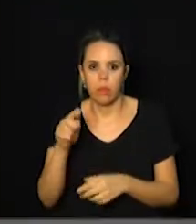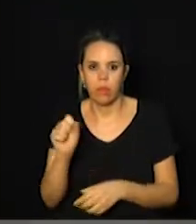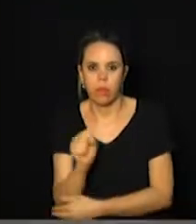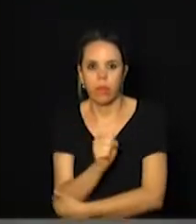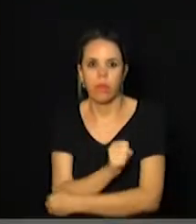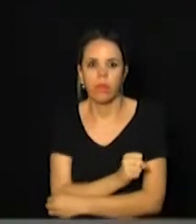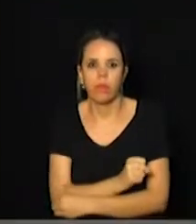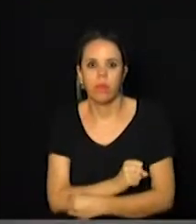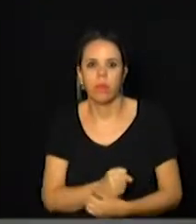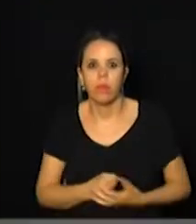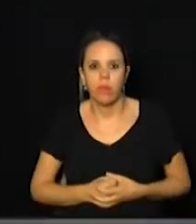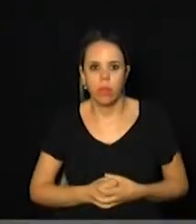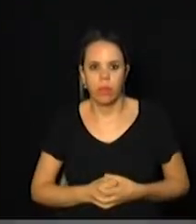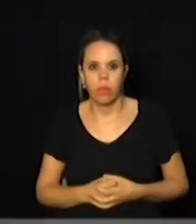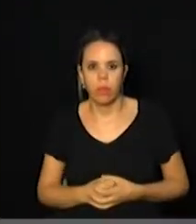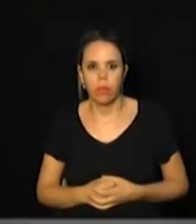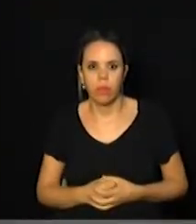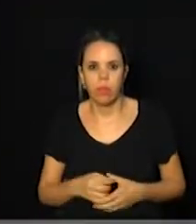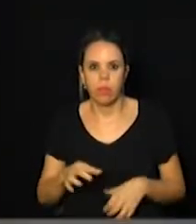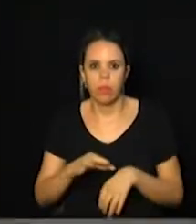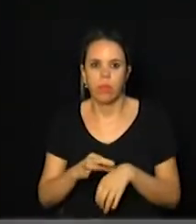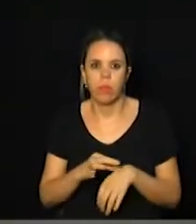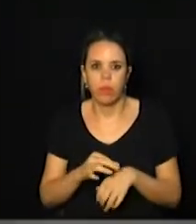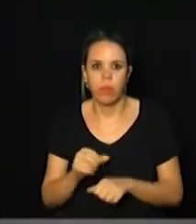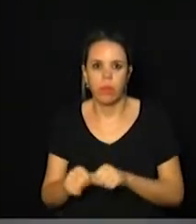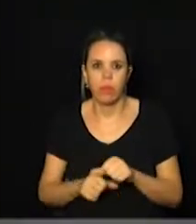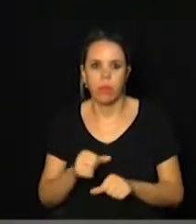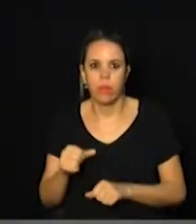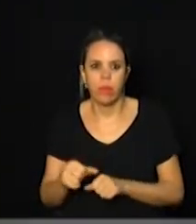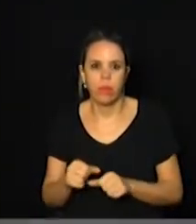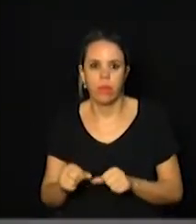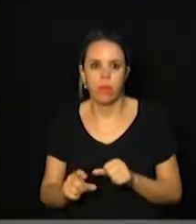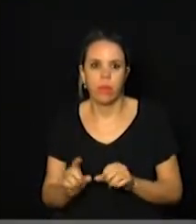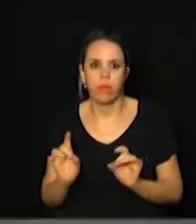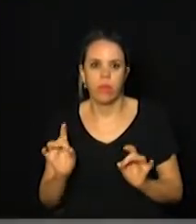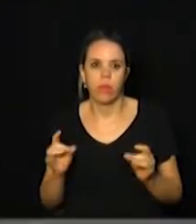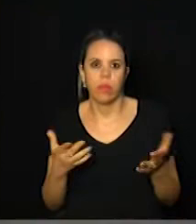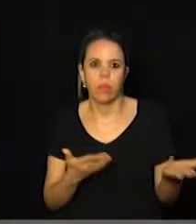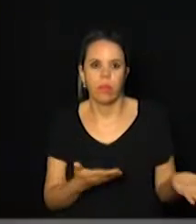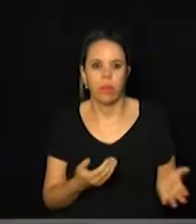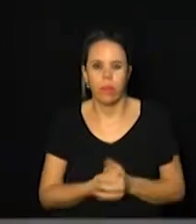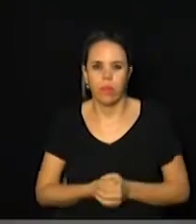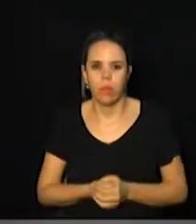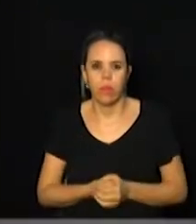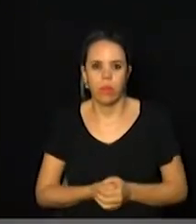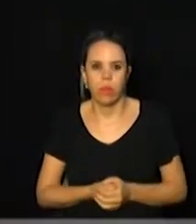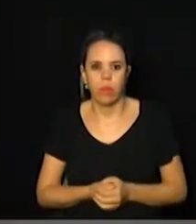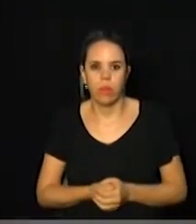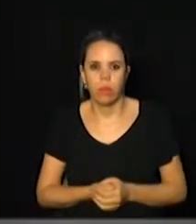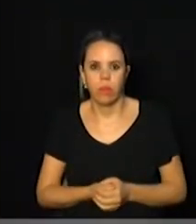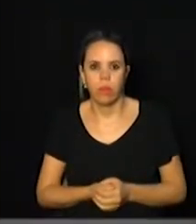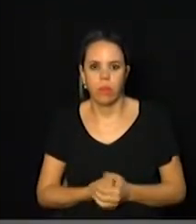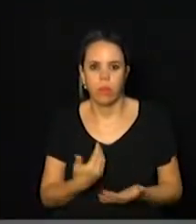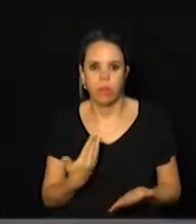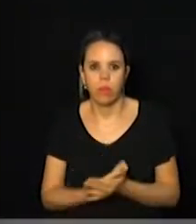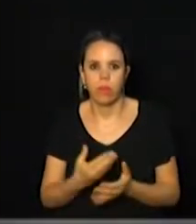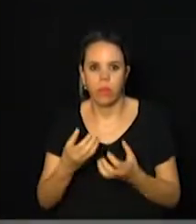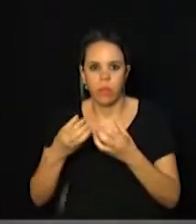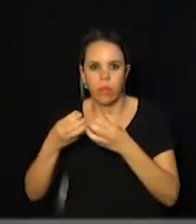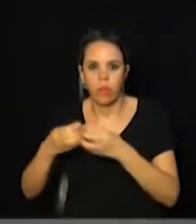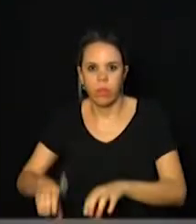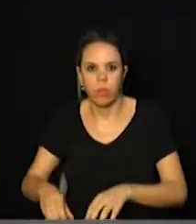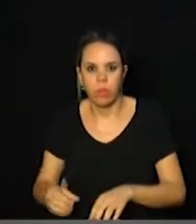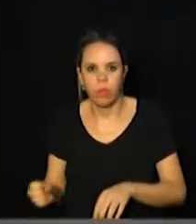cozinha em caso de um gol de luxo e até o ovo